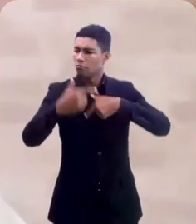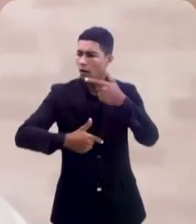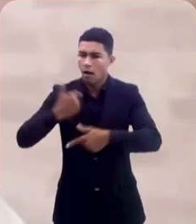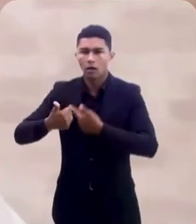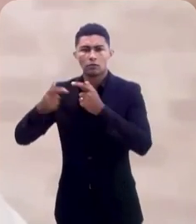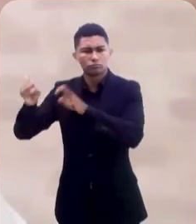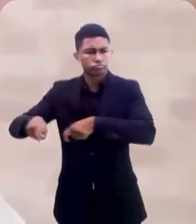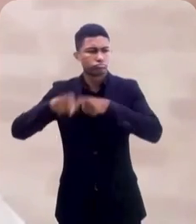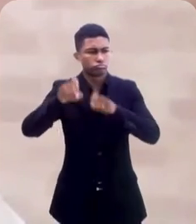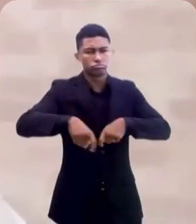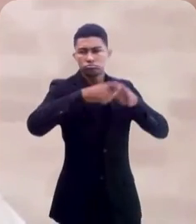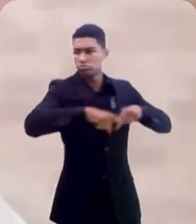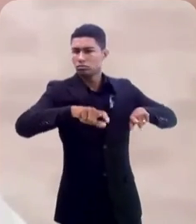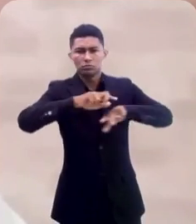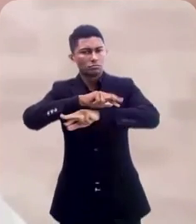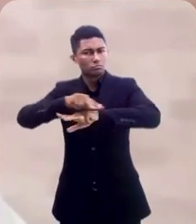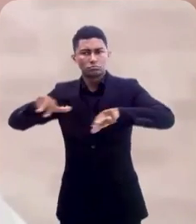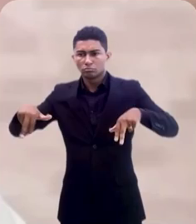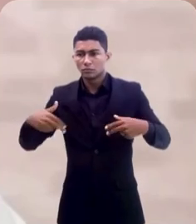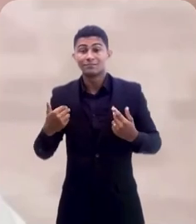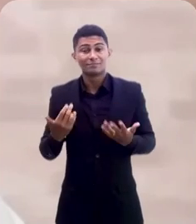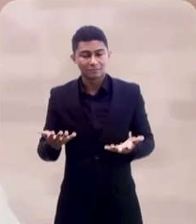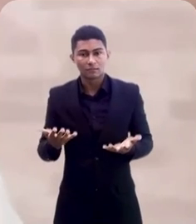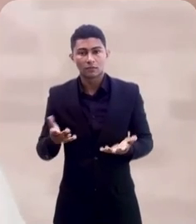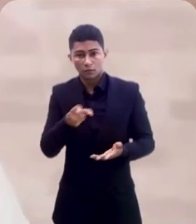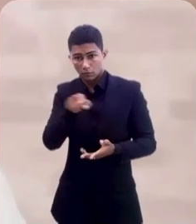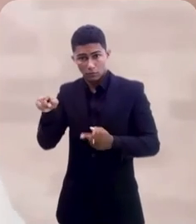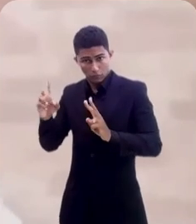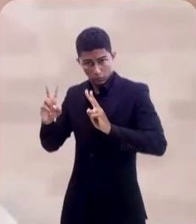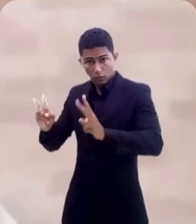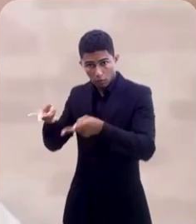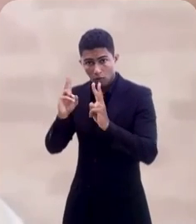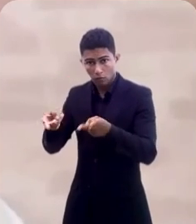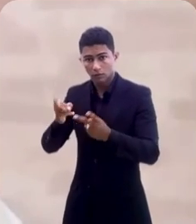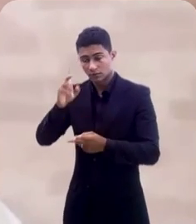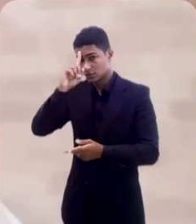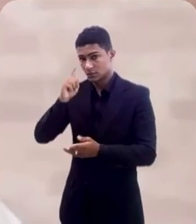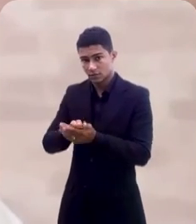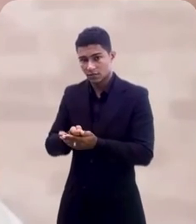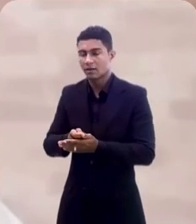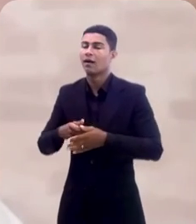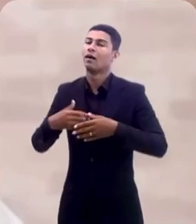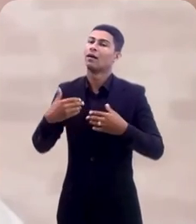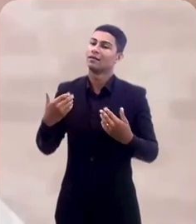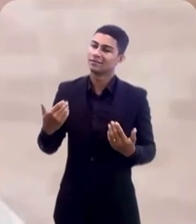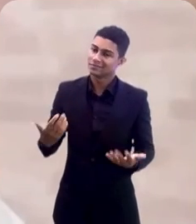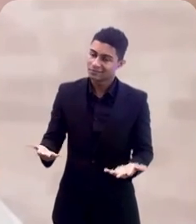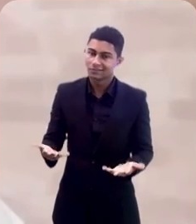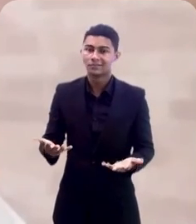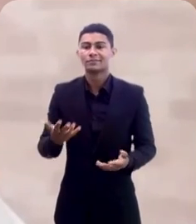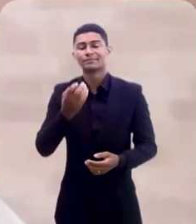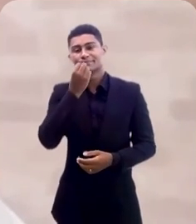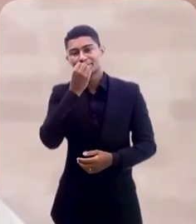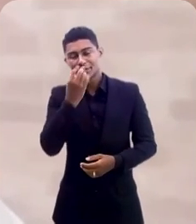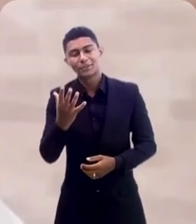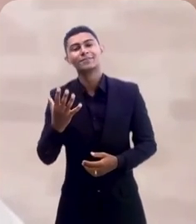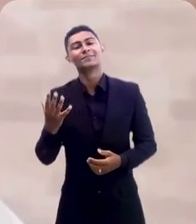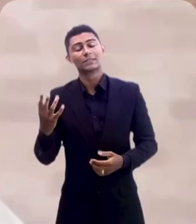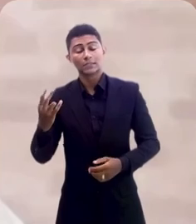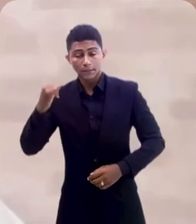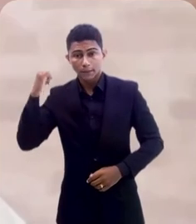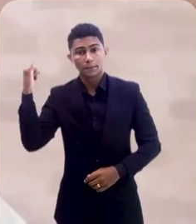segurança de poder dar continuidade àquilo que foi feito, para nós